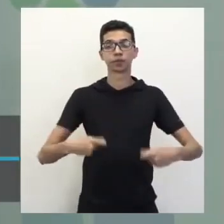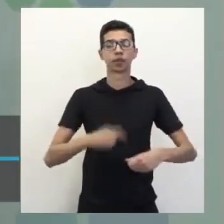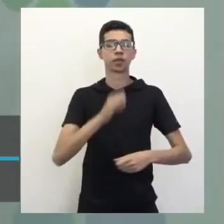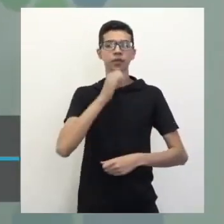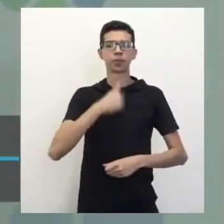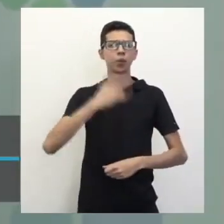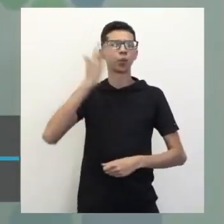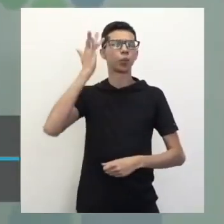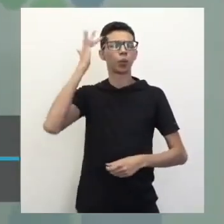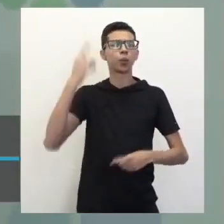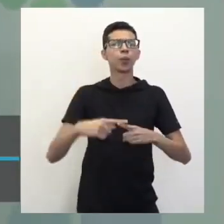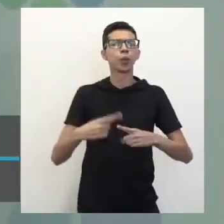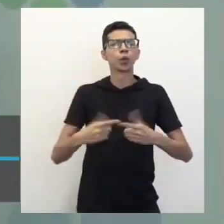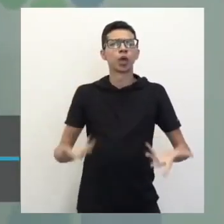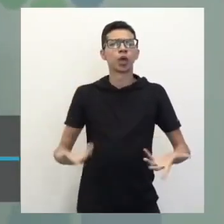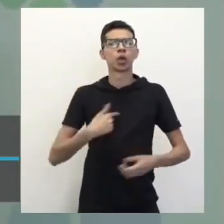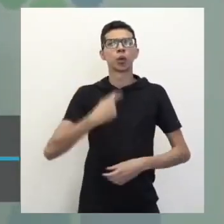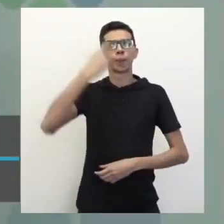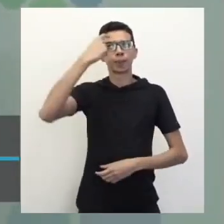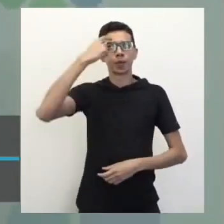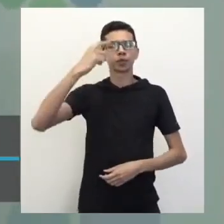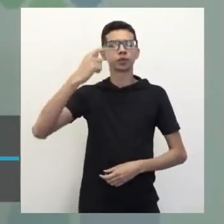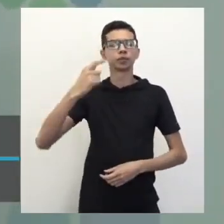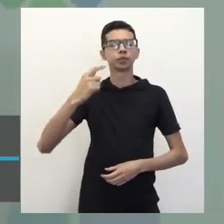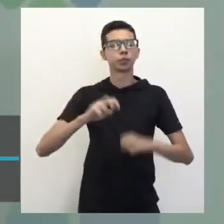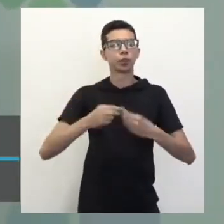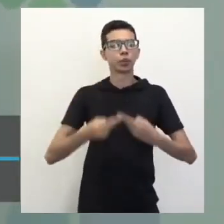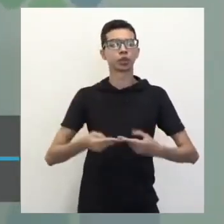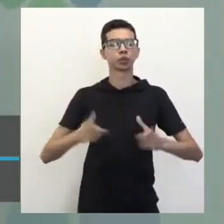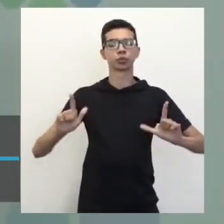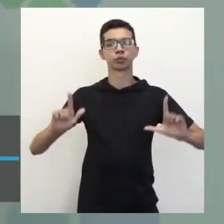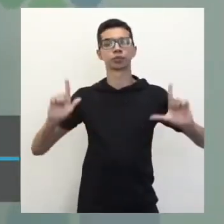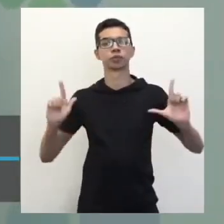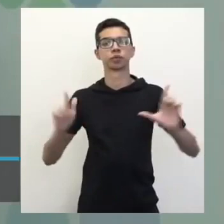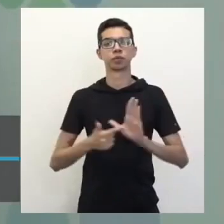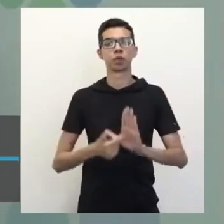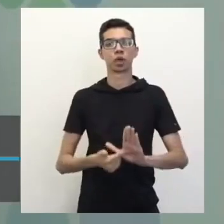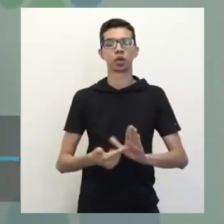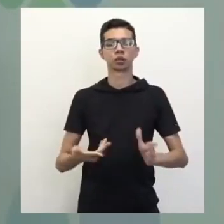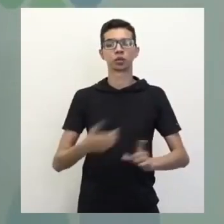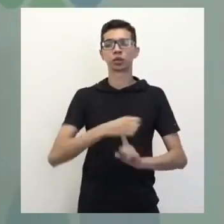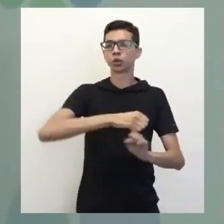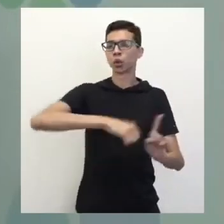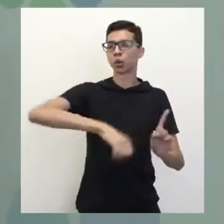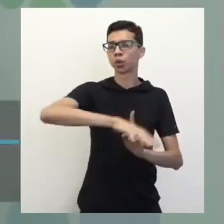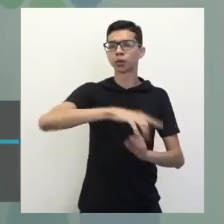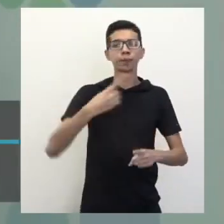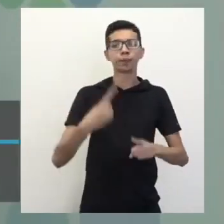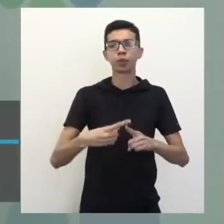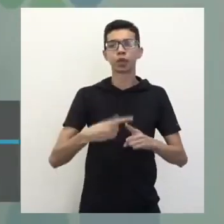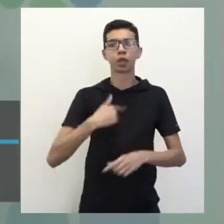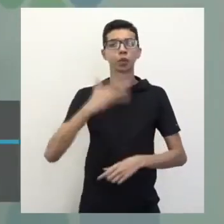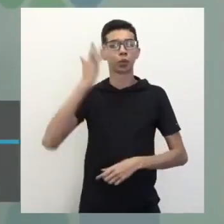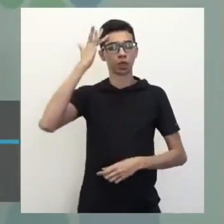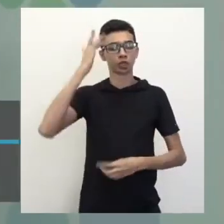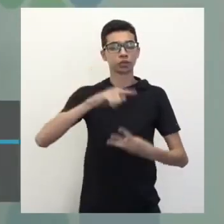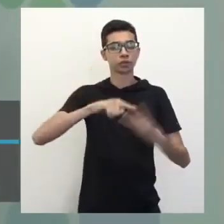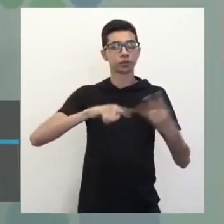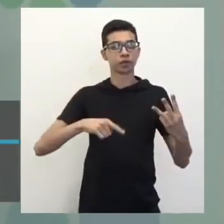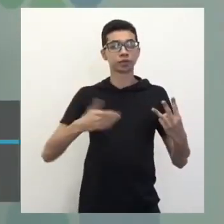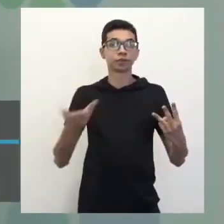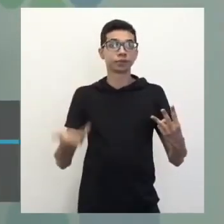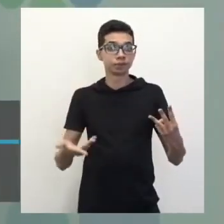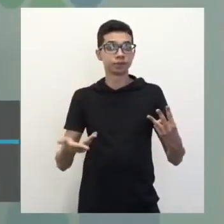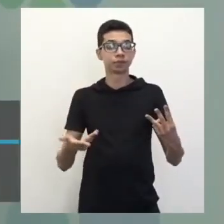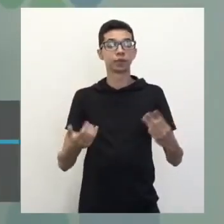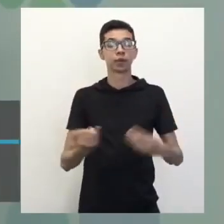o pensamento que nos define, que é o corpo que nos define, que é a sociedade que nos define, que são os três que nos definem? É importante a